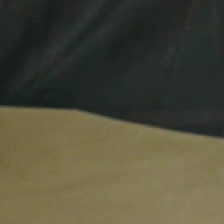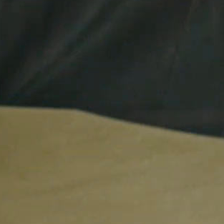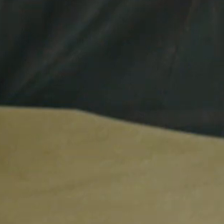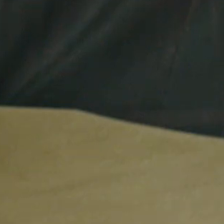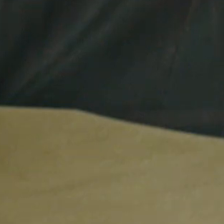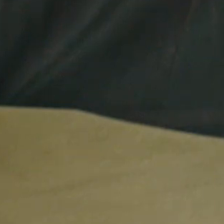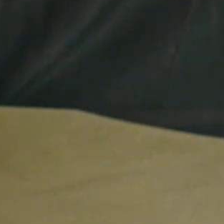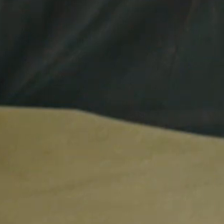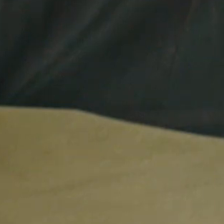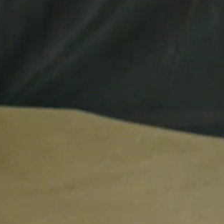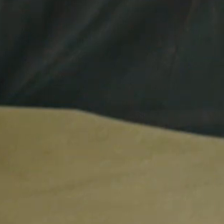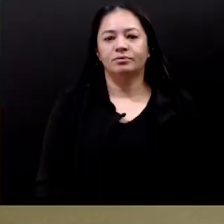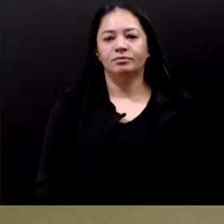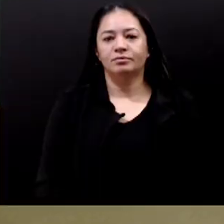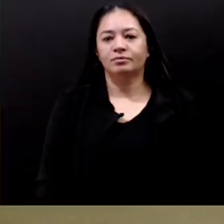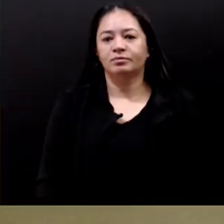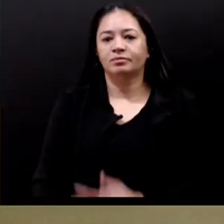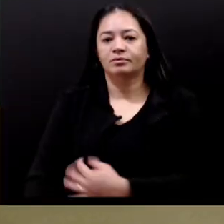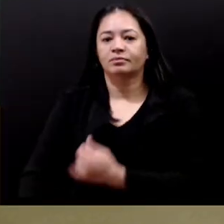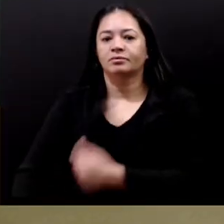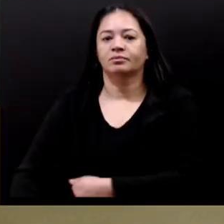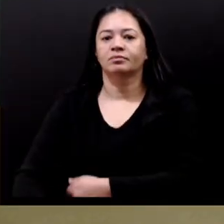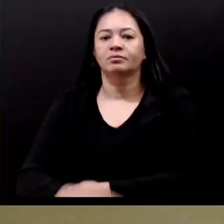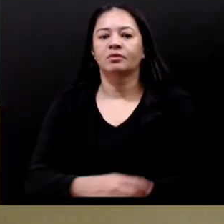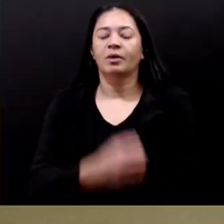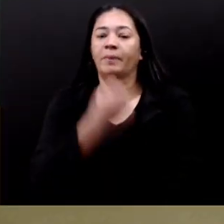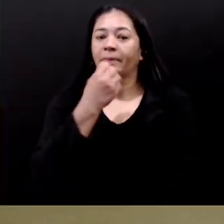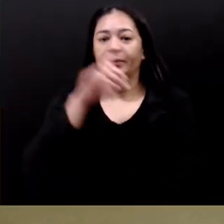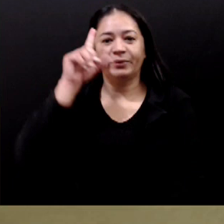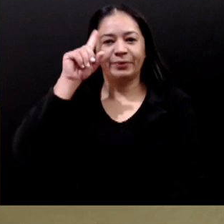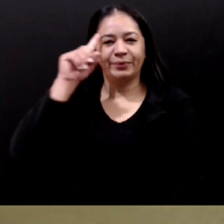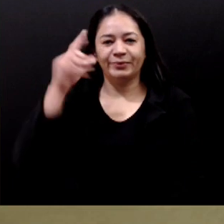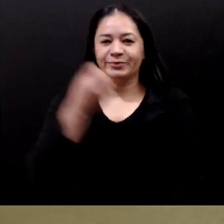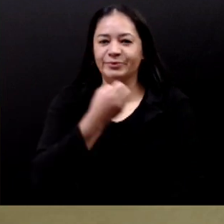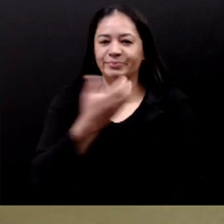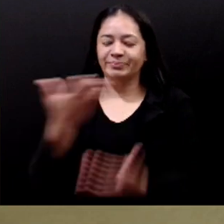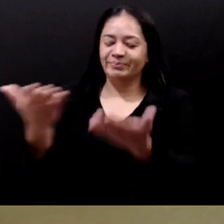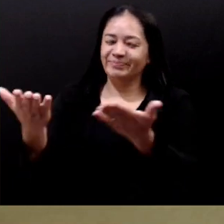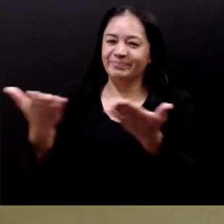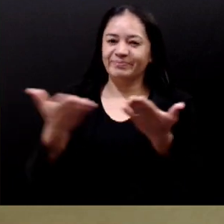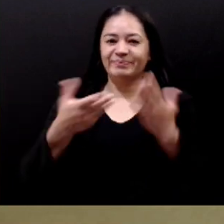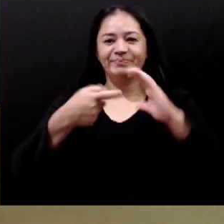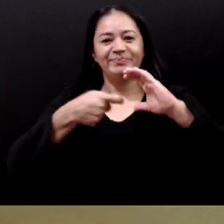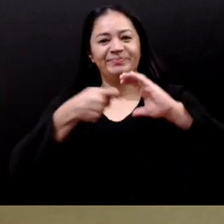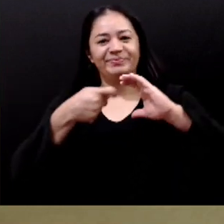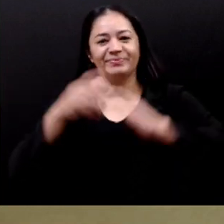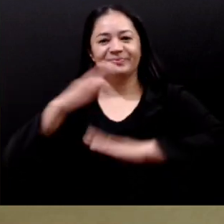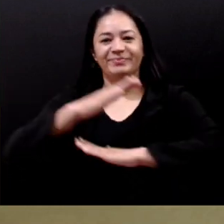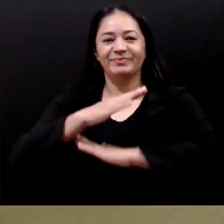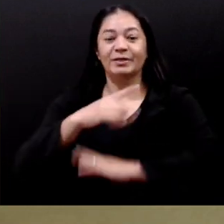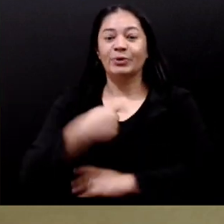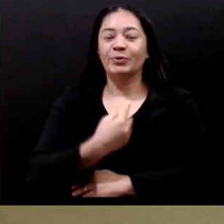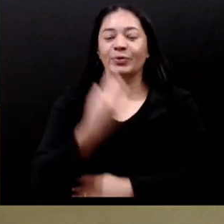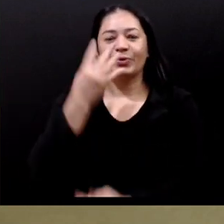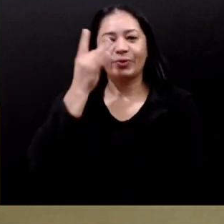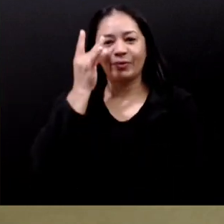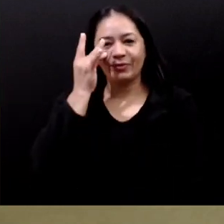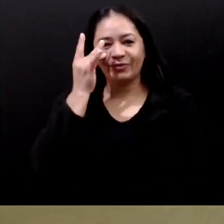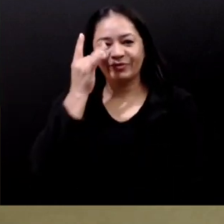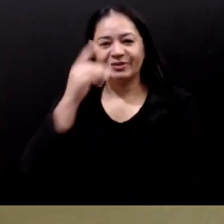Olá, bom dia! Seja bem-vindo ao Estúdio Câmara. Estamos ao vivo aqui pela TV Câmara